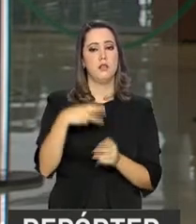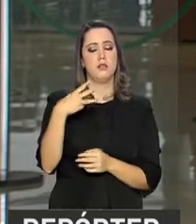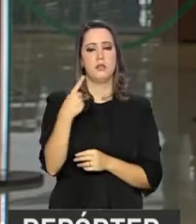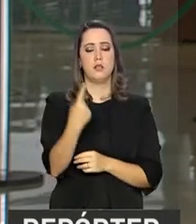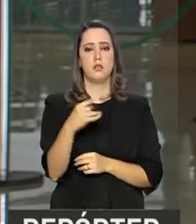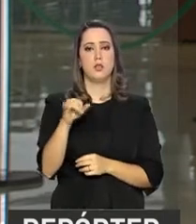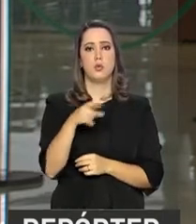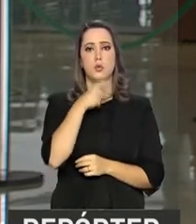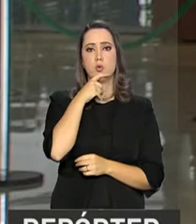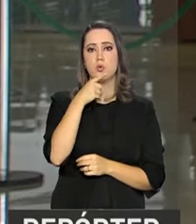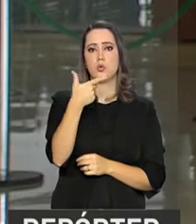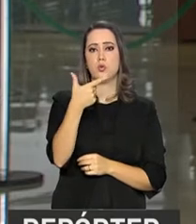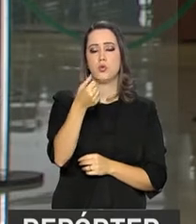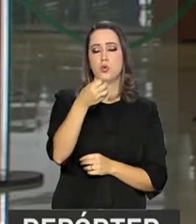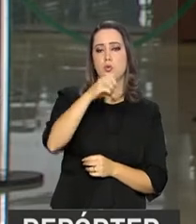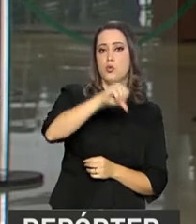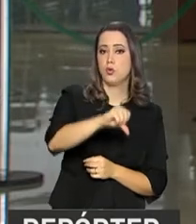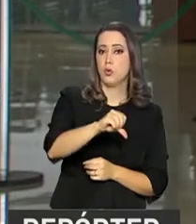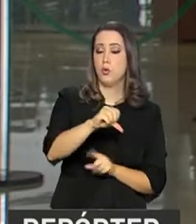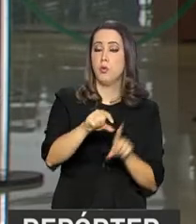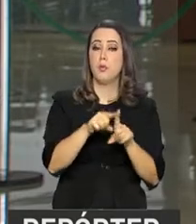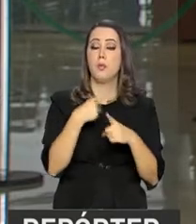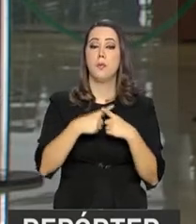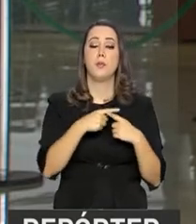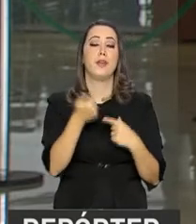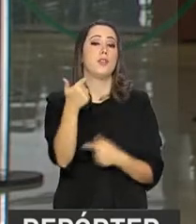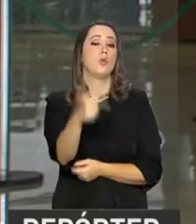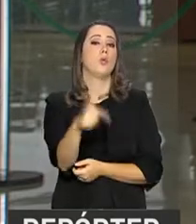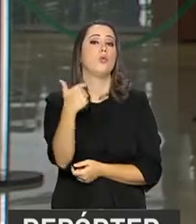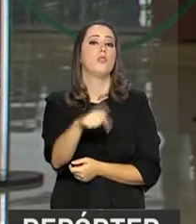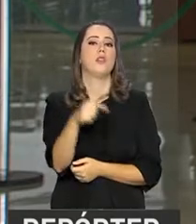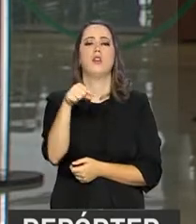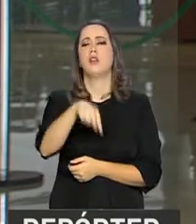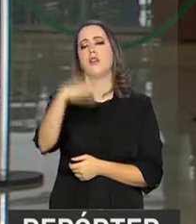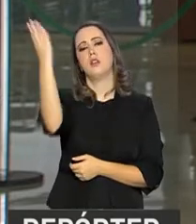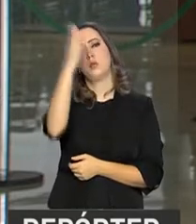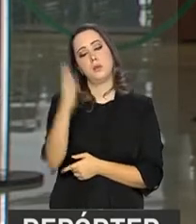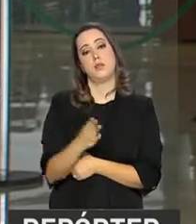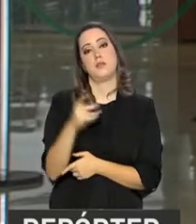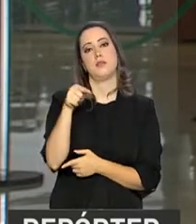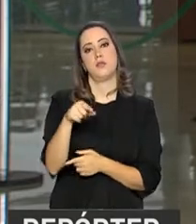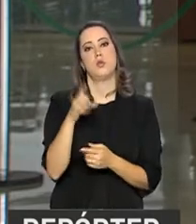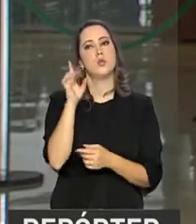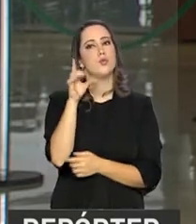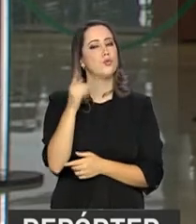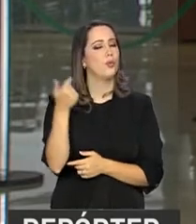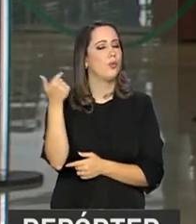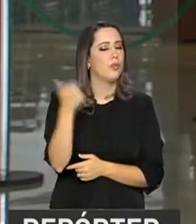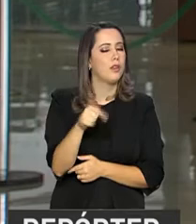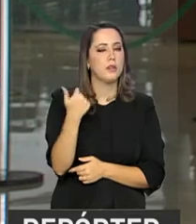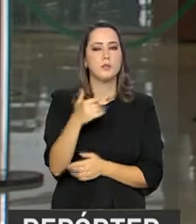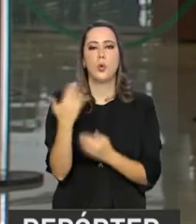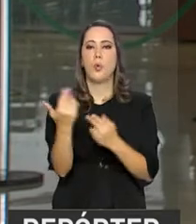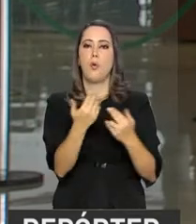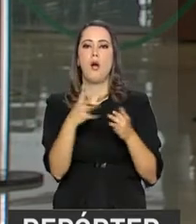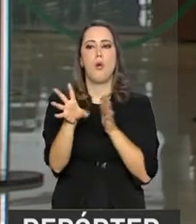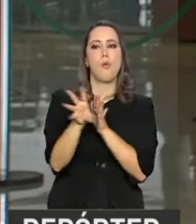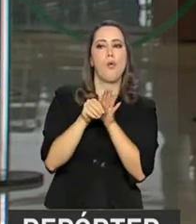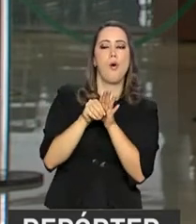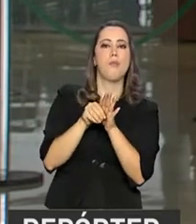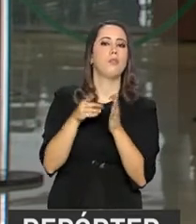e como você falou são máquinas e equipamentos que não são produzidas aqui no brasil ou seja não existem similares